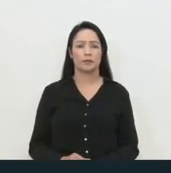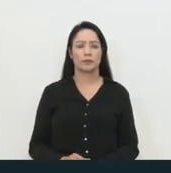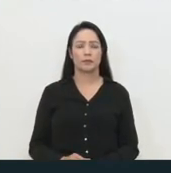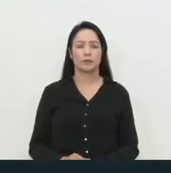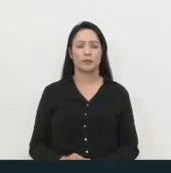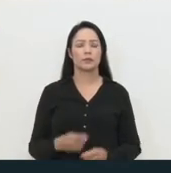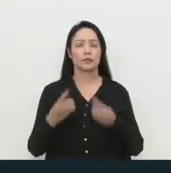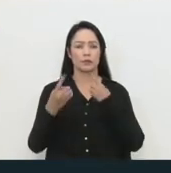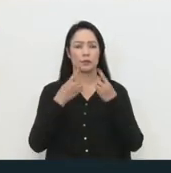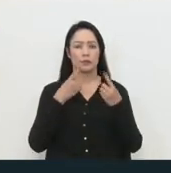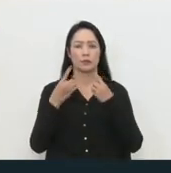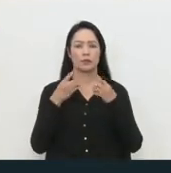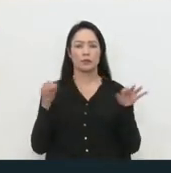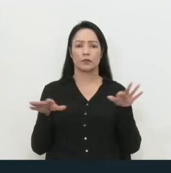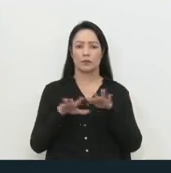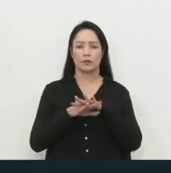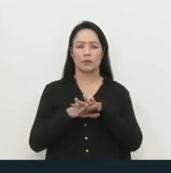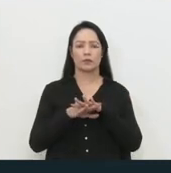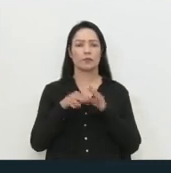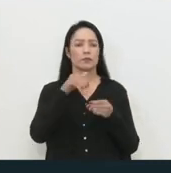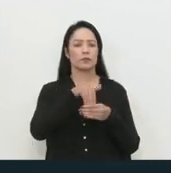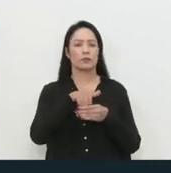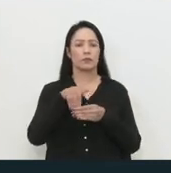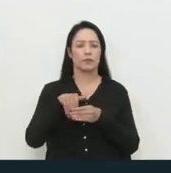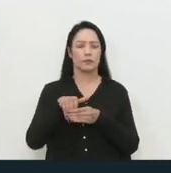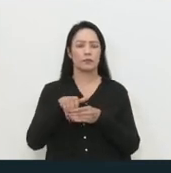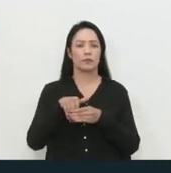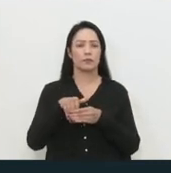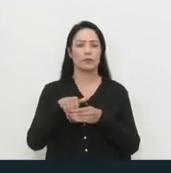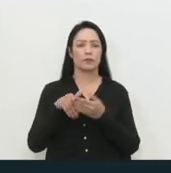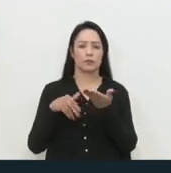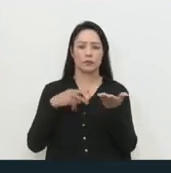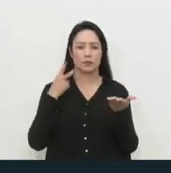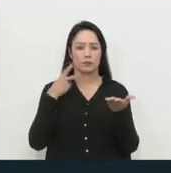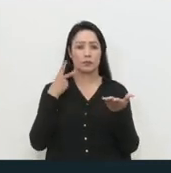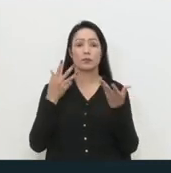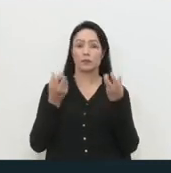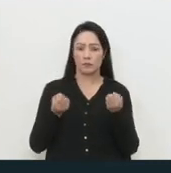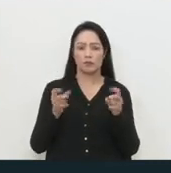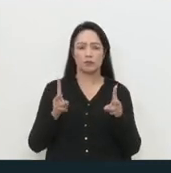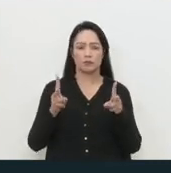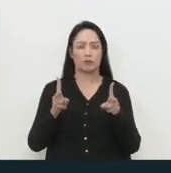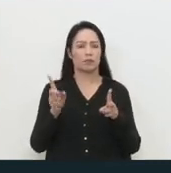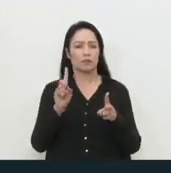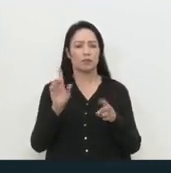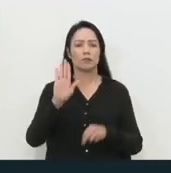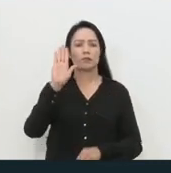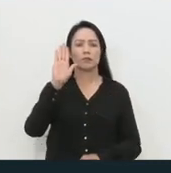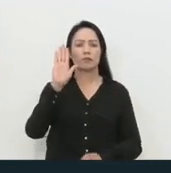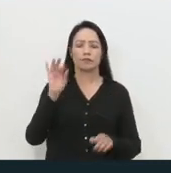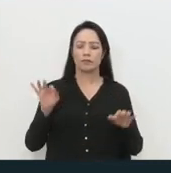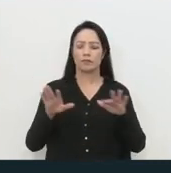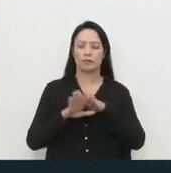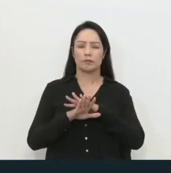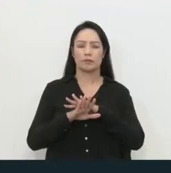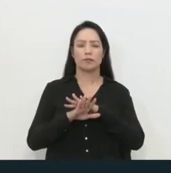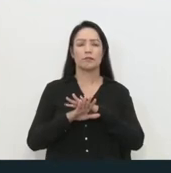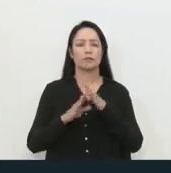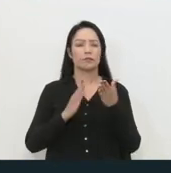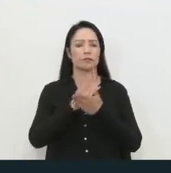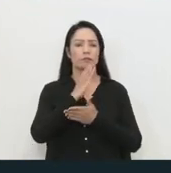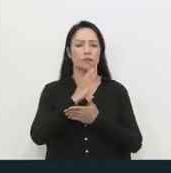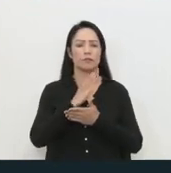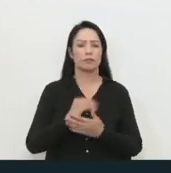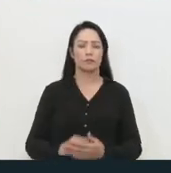em discussão encerrado a discussão em votação os vereadores favoráveis se manifestem encerrado a votação aprovada